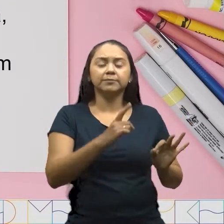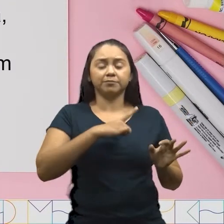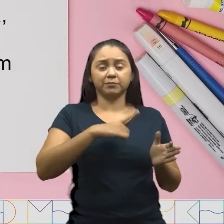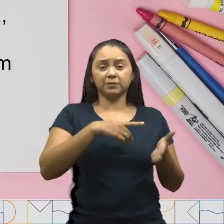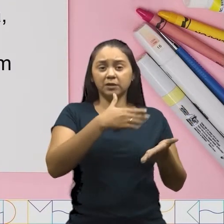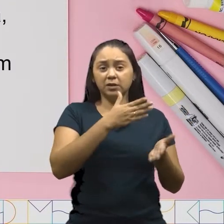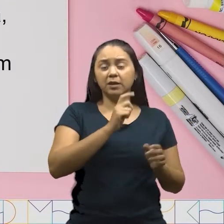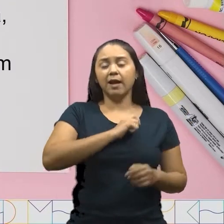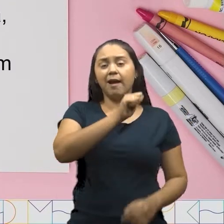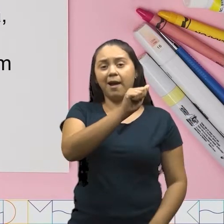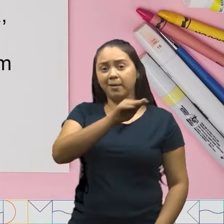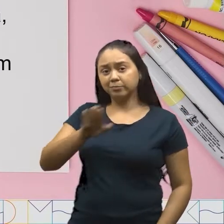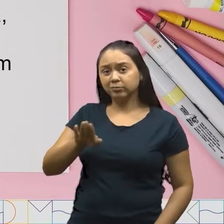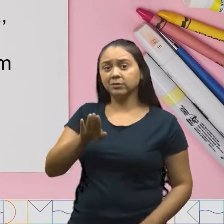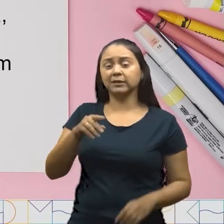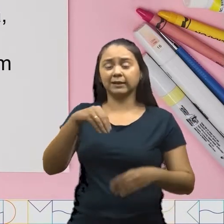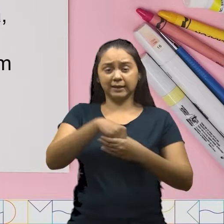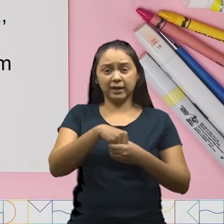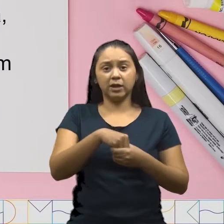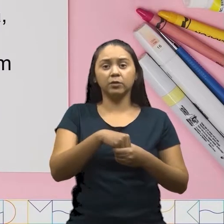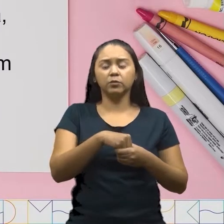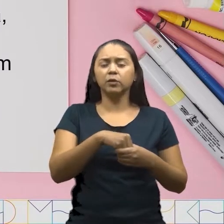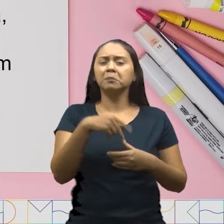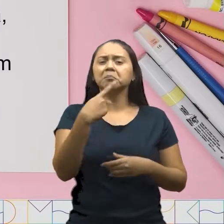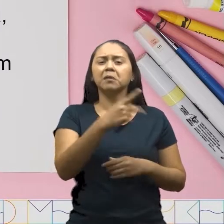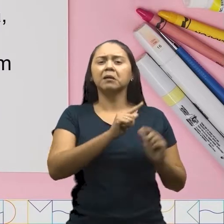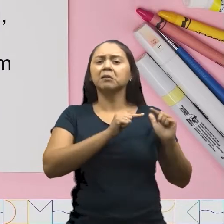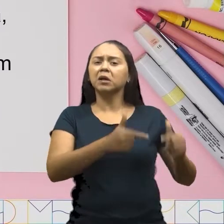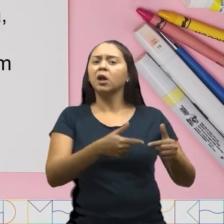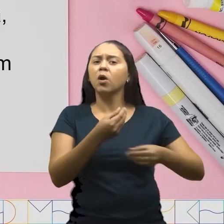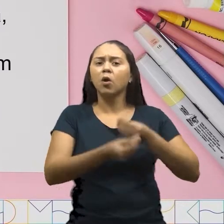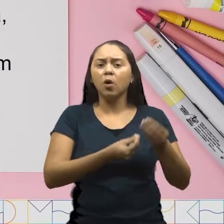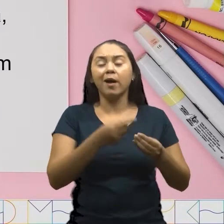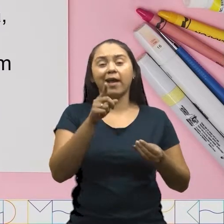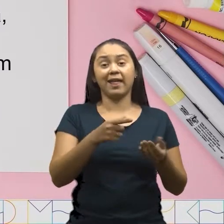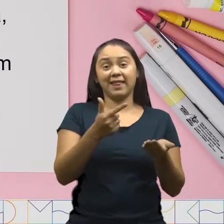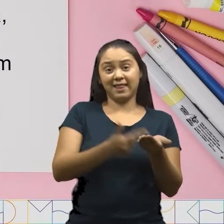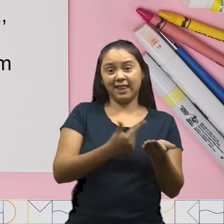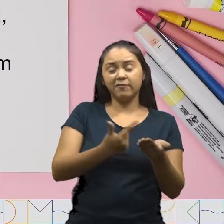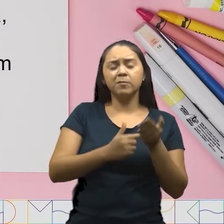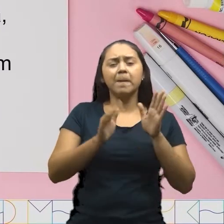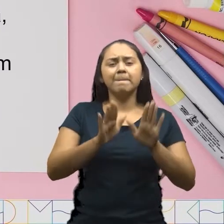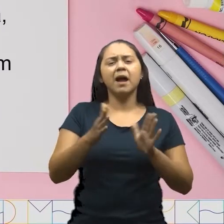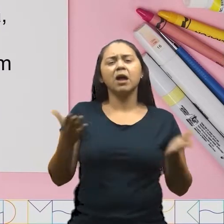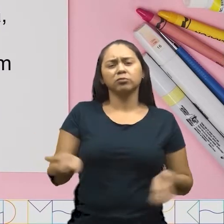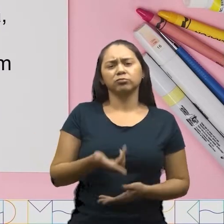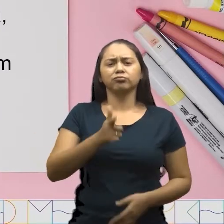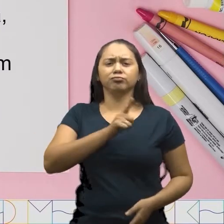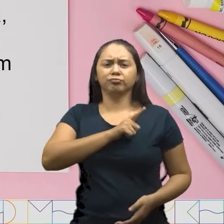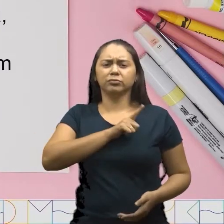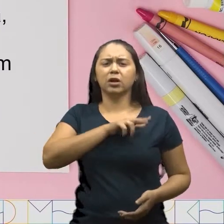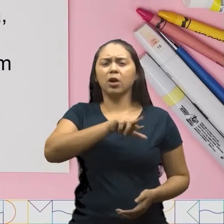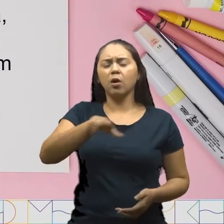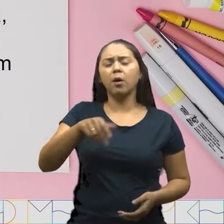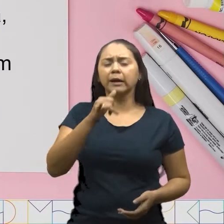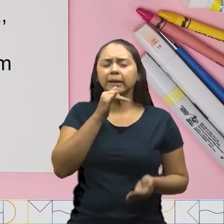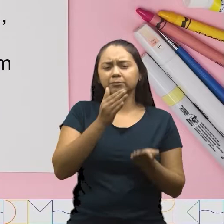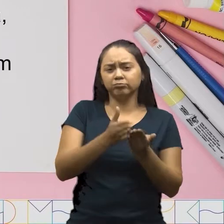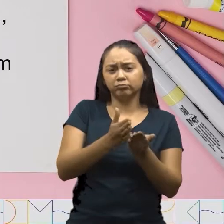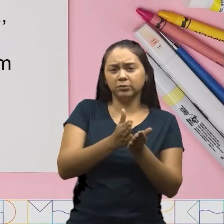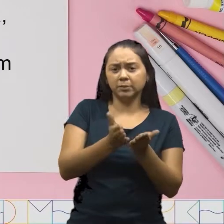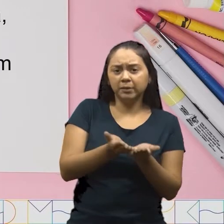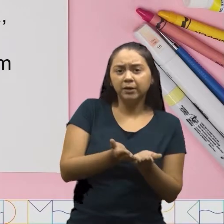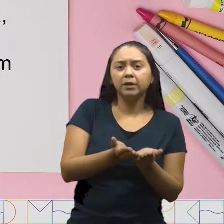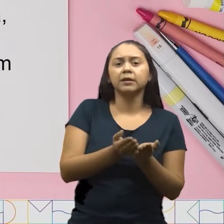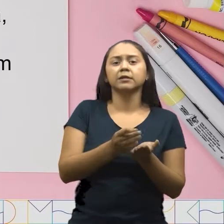ordem alfabética. O formato tradicional da enciclopédia é um livro, mas existem outras formas, como fascículos,